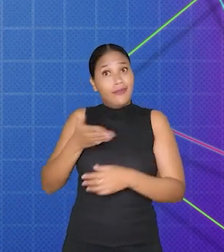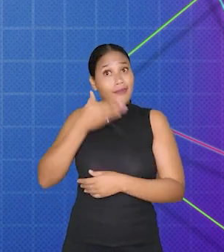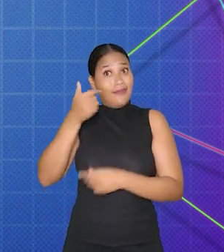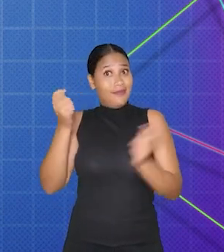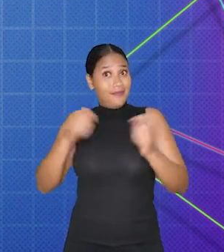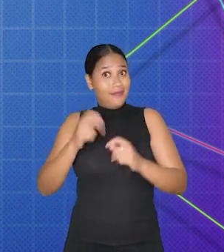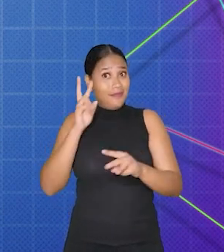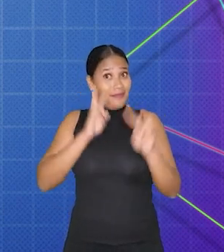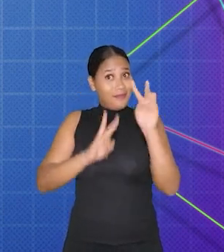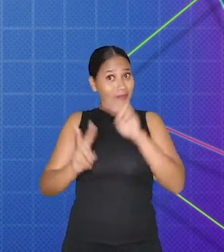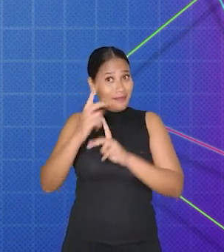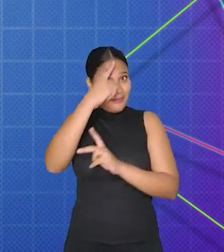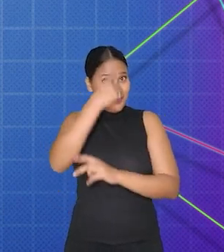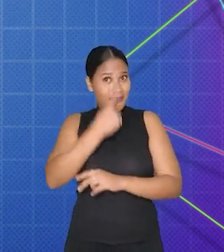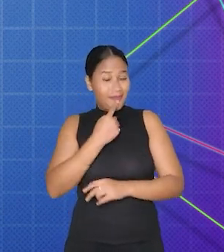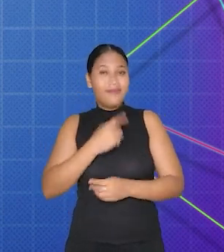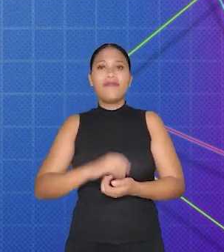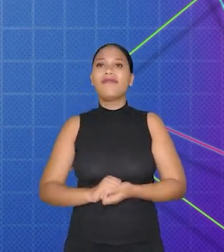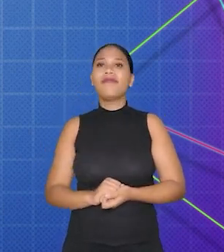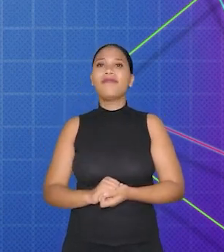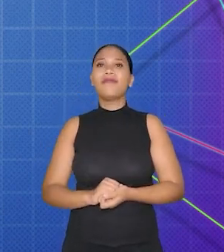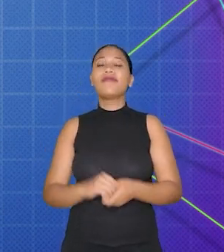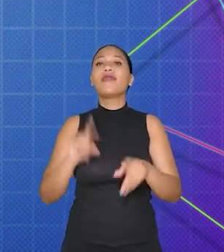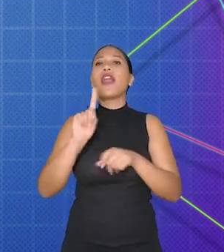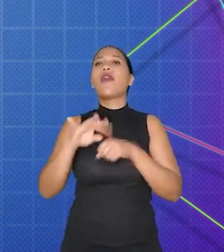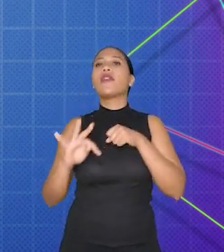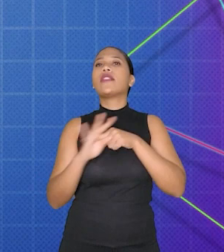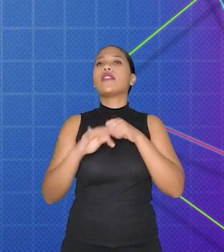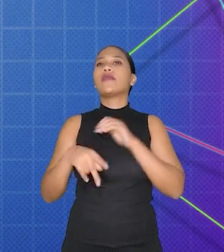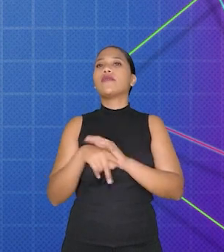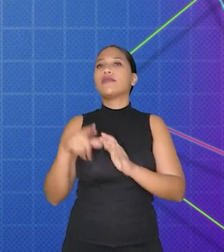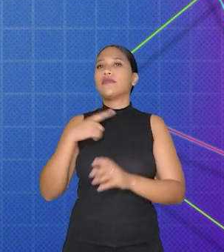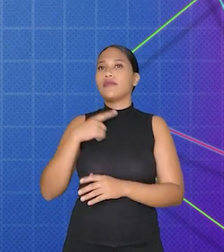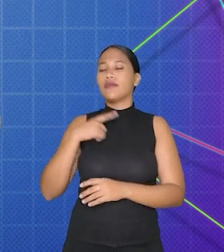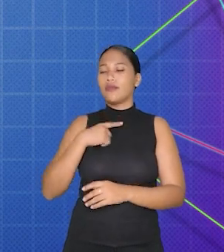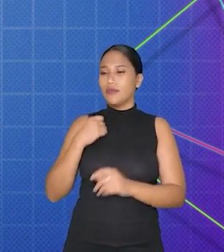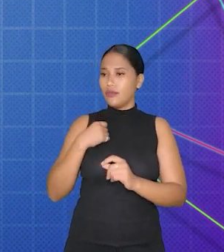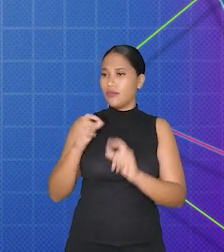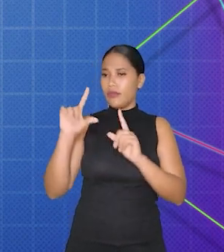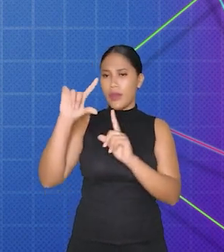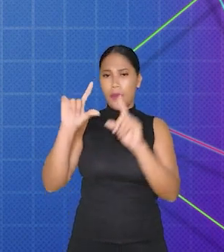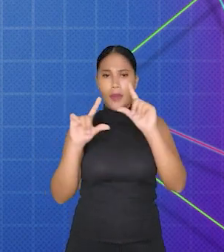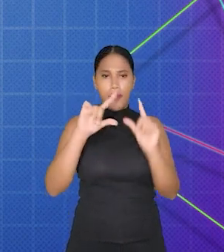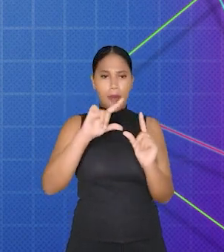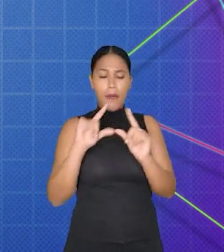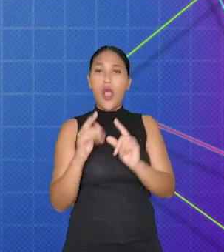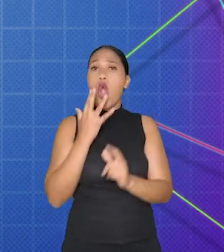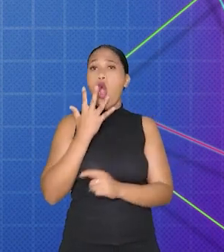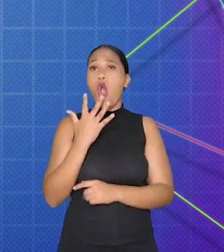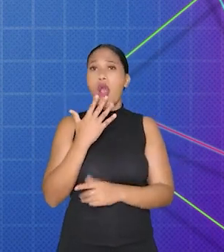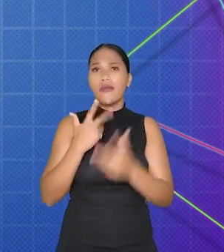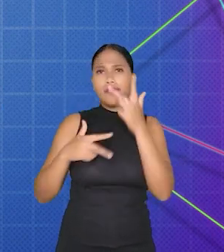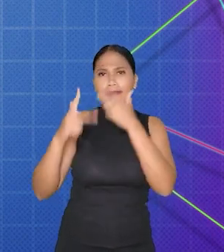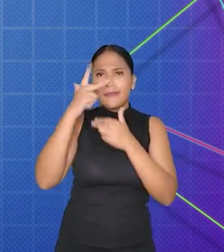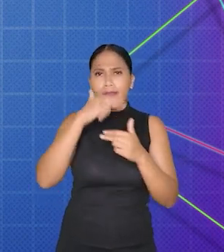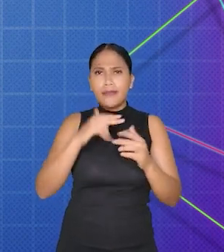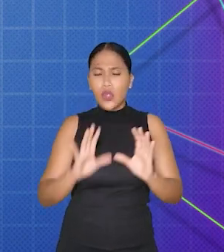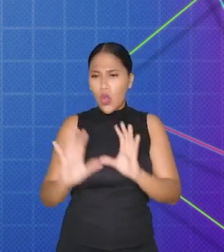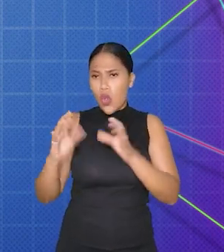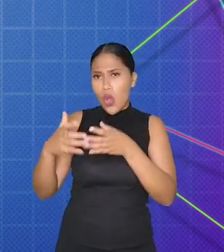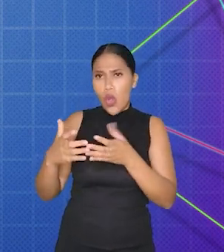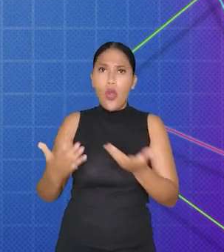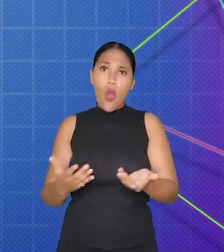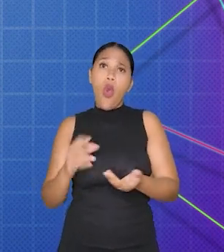que pode melhorar a aparência da imagem. Cluster é uma técnica que consiste em agrupar pixels de cores similares